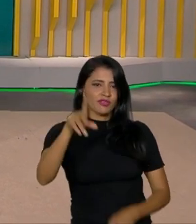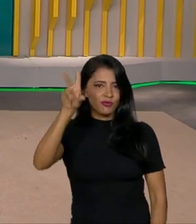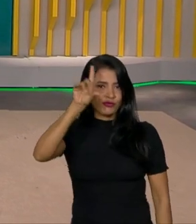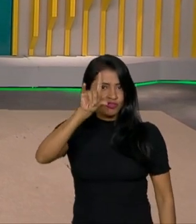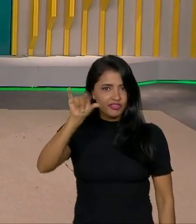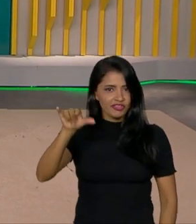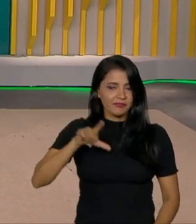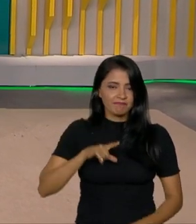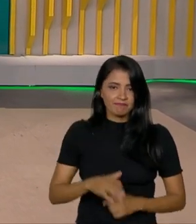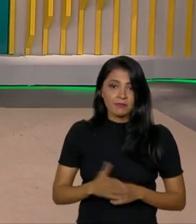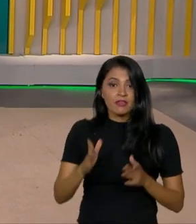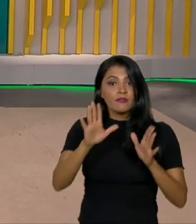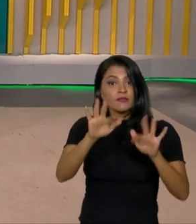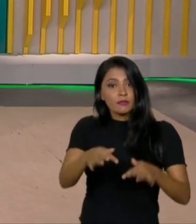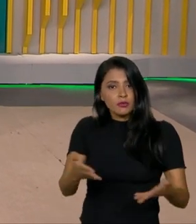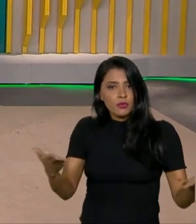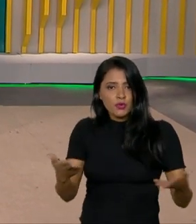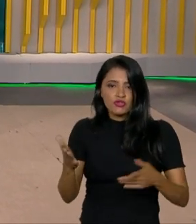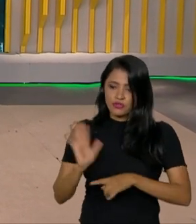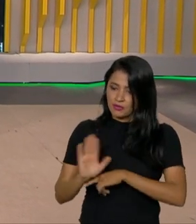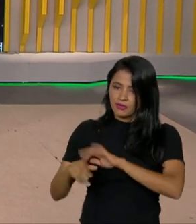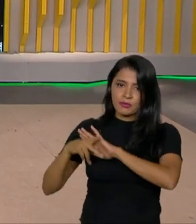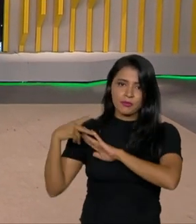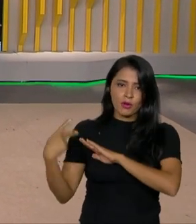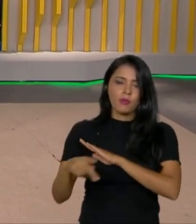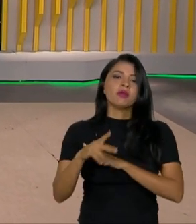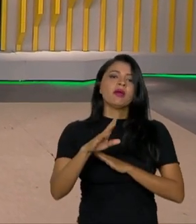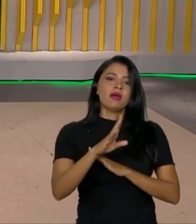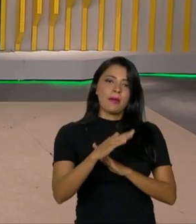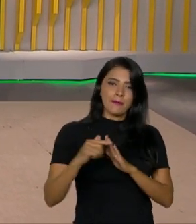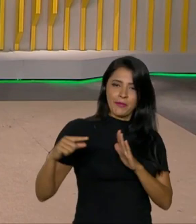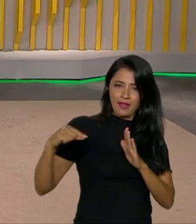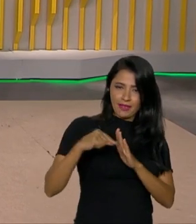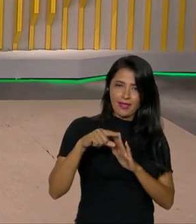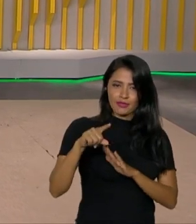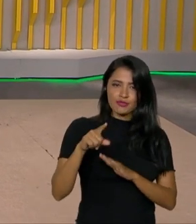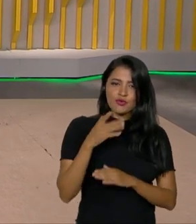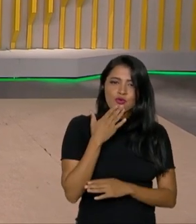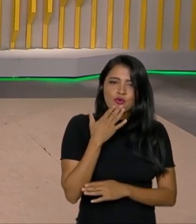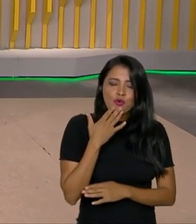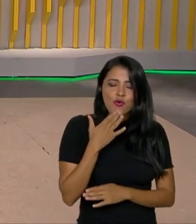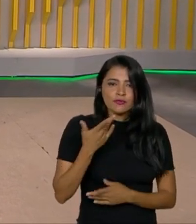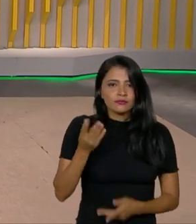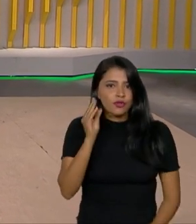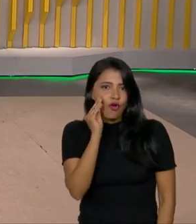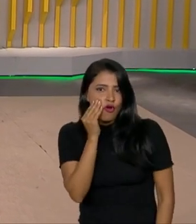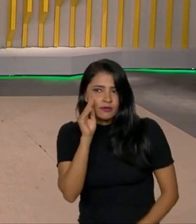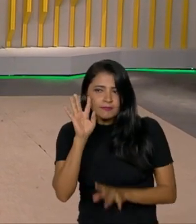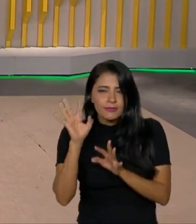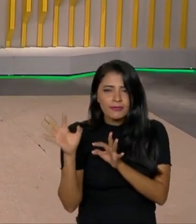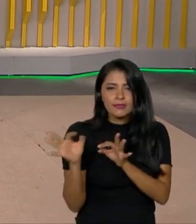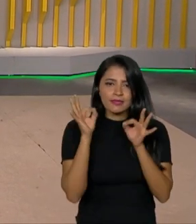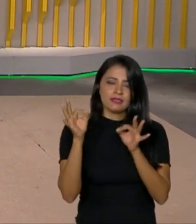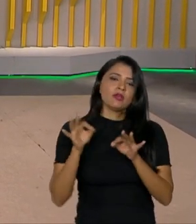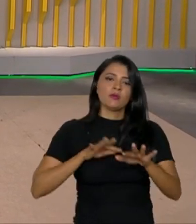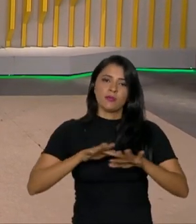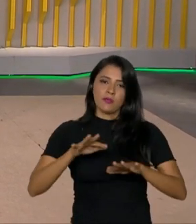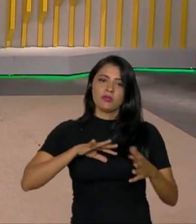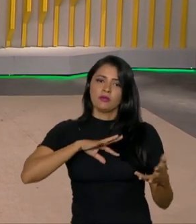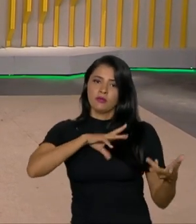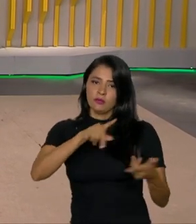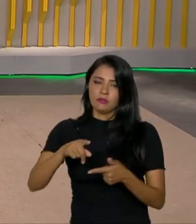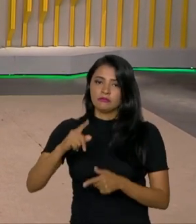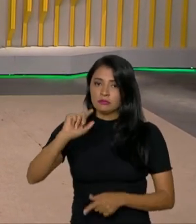Nós terminamos essa edição com imagens do Palácio do Planalto iluminado de rosa para chamar a atenção para o Movimento Internacional